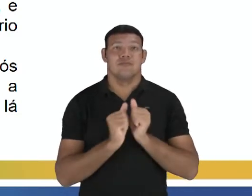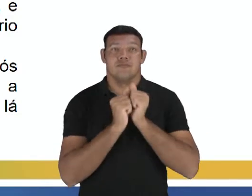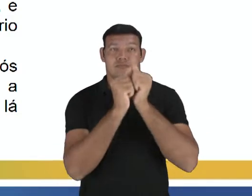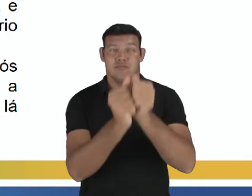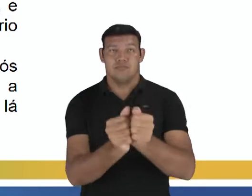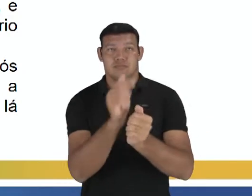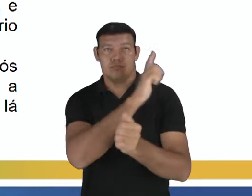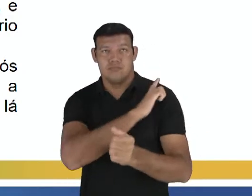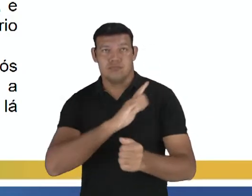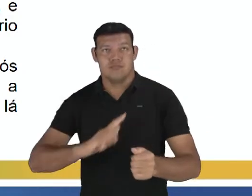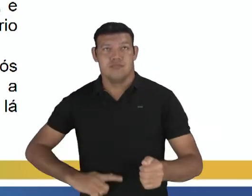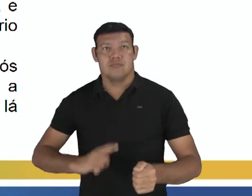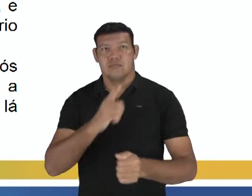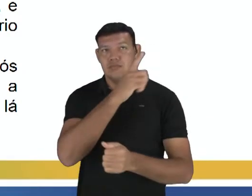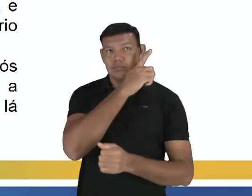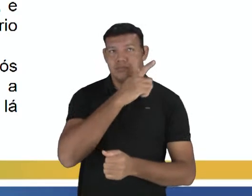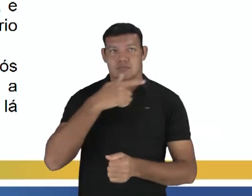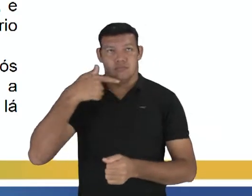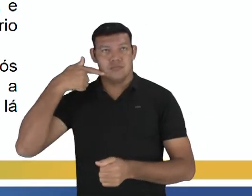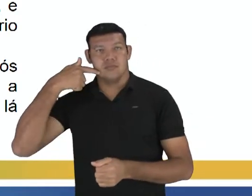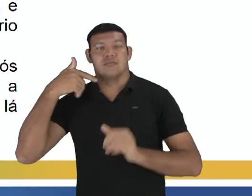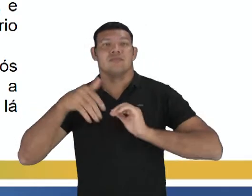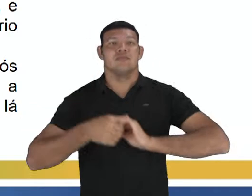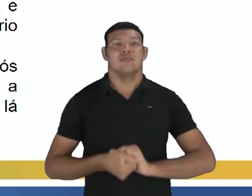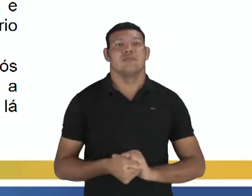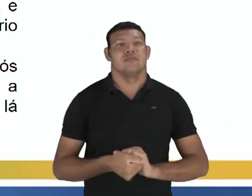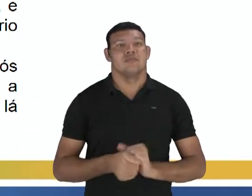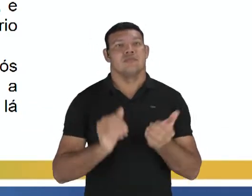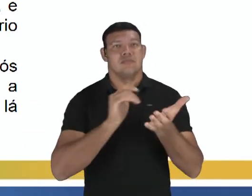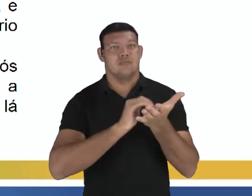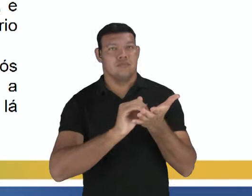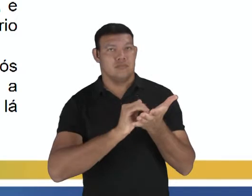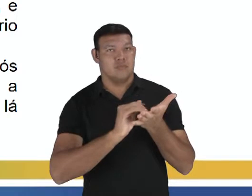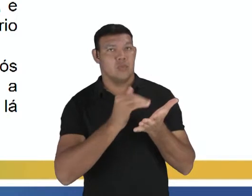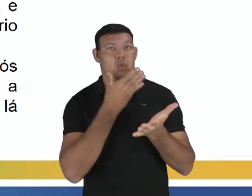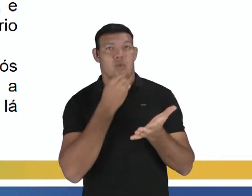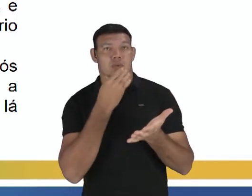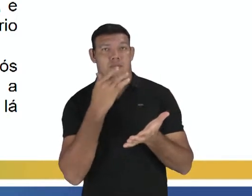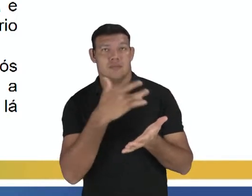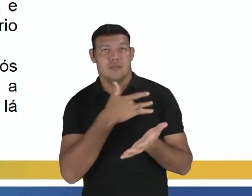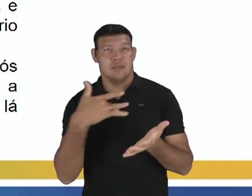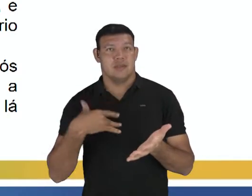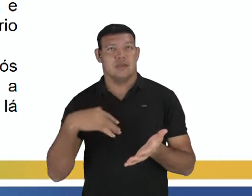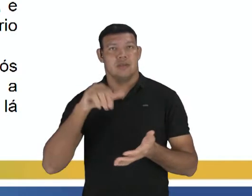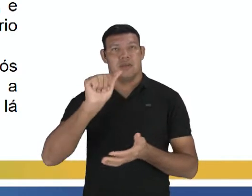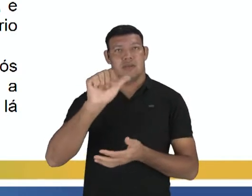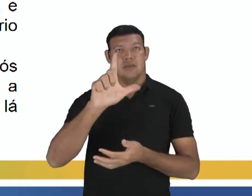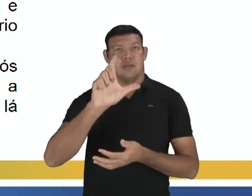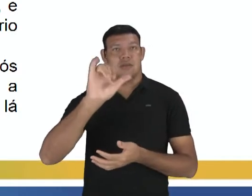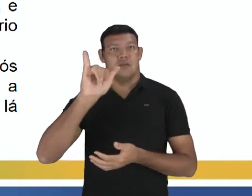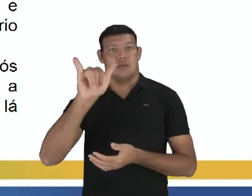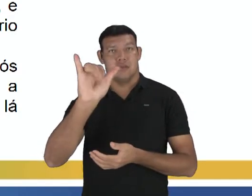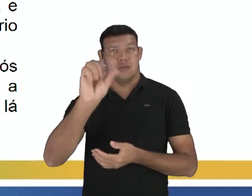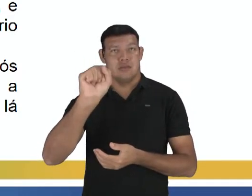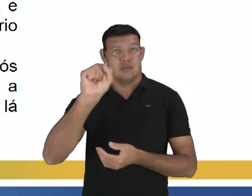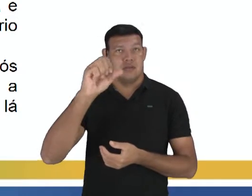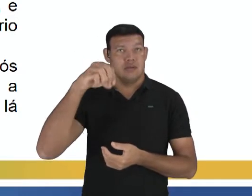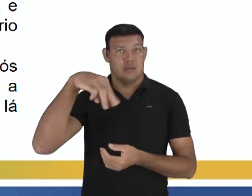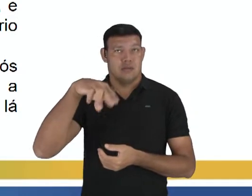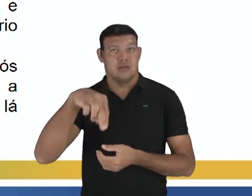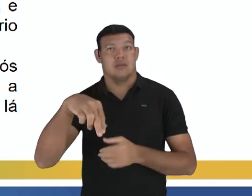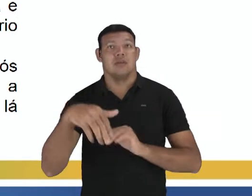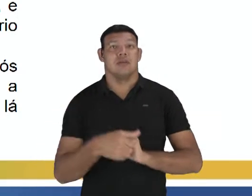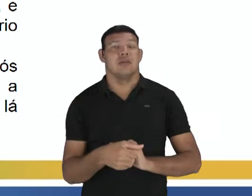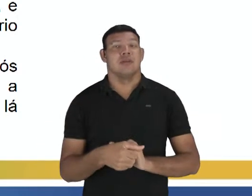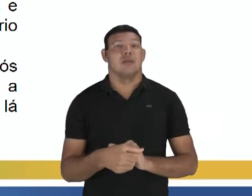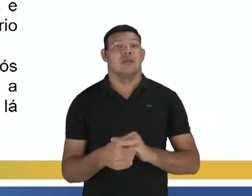com o governador Gladson Cameli. O secretário de Saúde, Alisson Bestene, disse que os casos